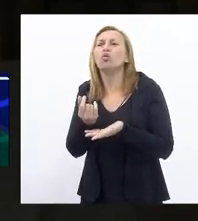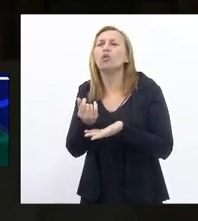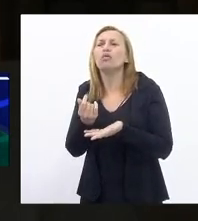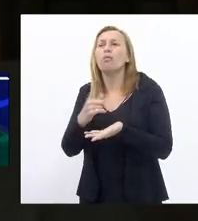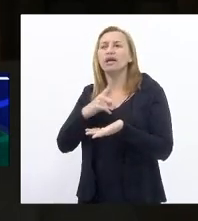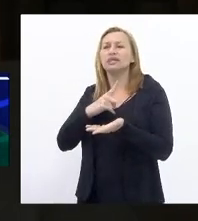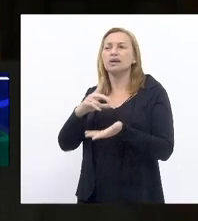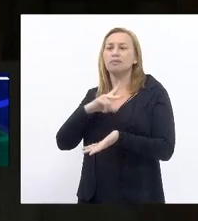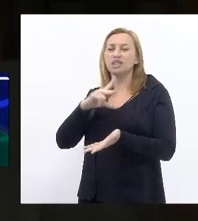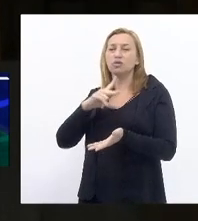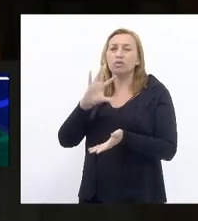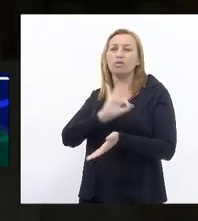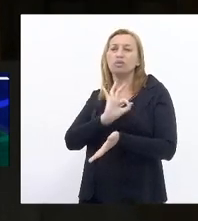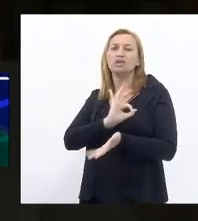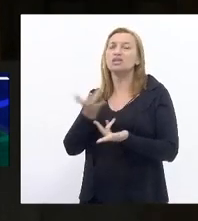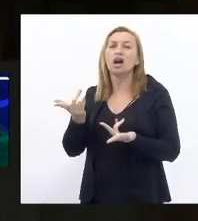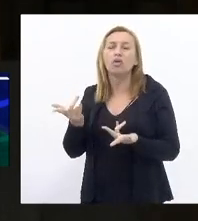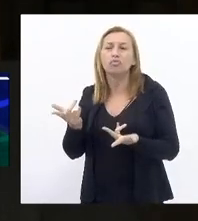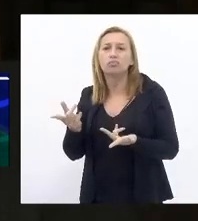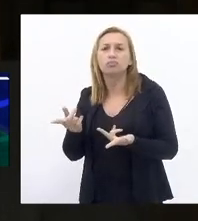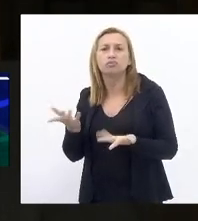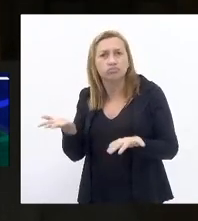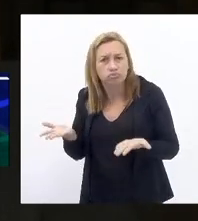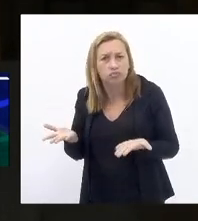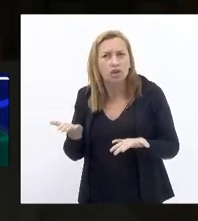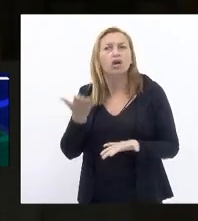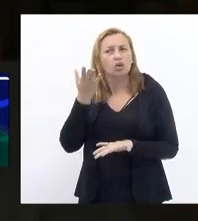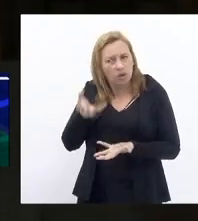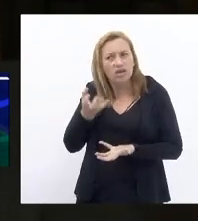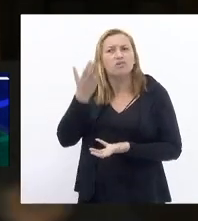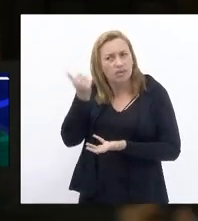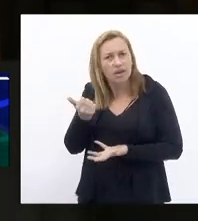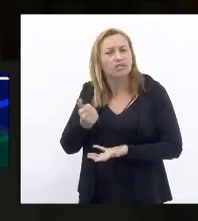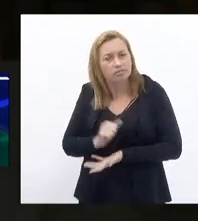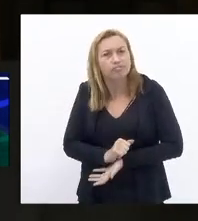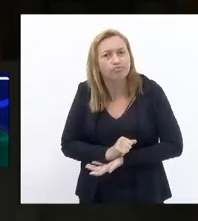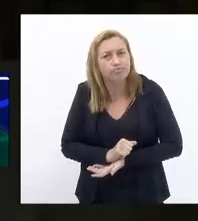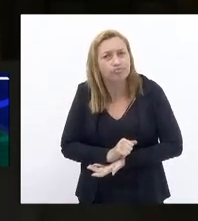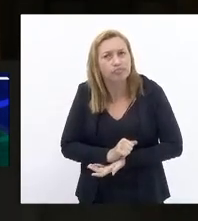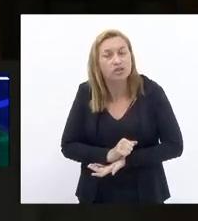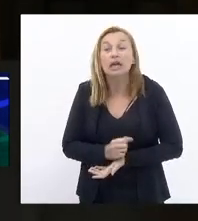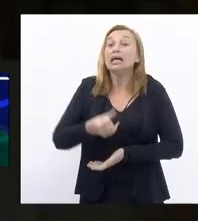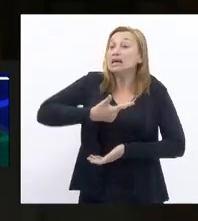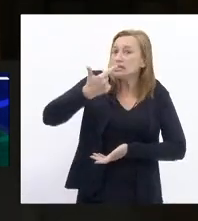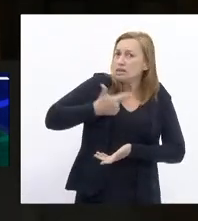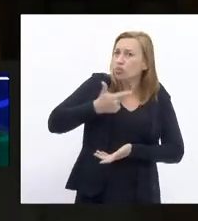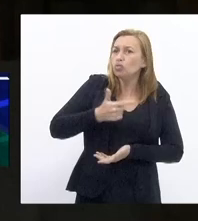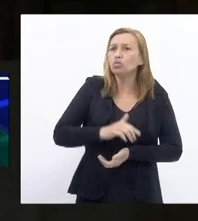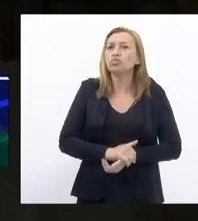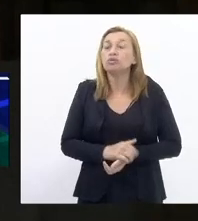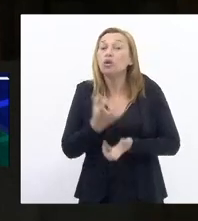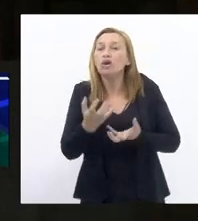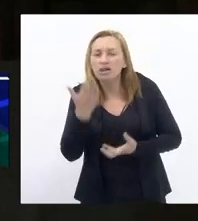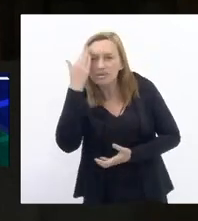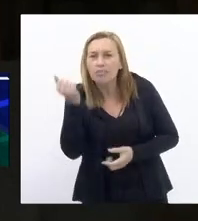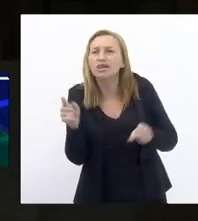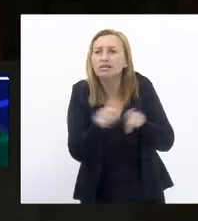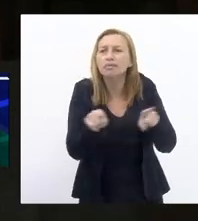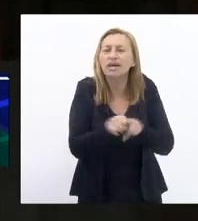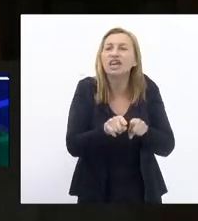Esse é o primeiro ponto que eu quero saber. E segundo, eu quero saber